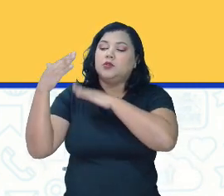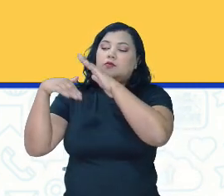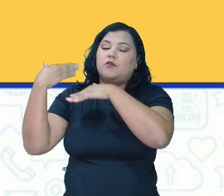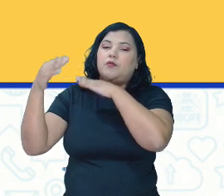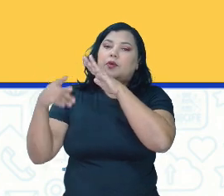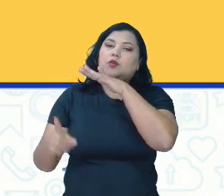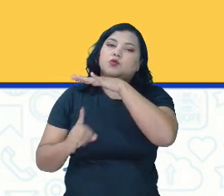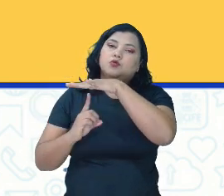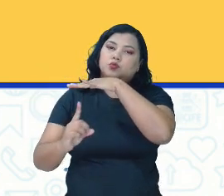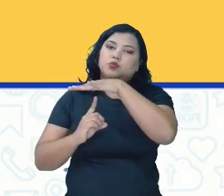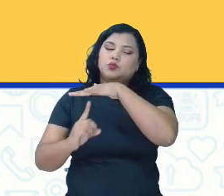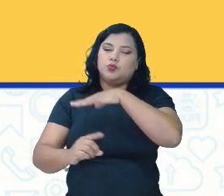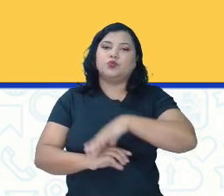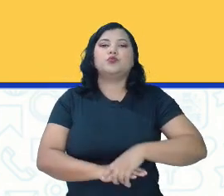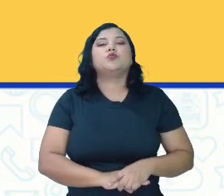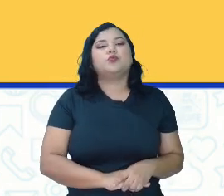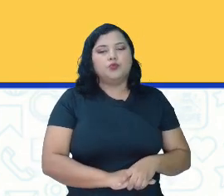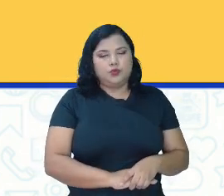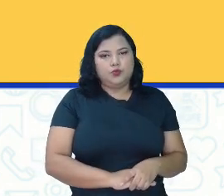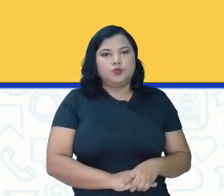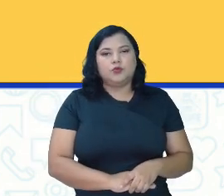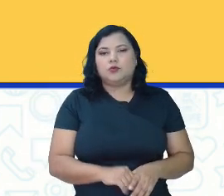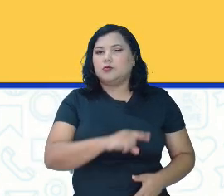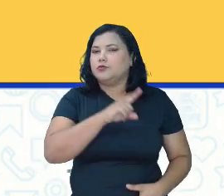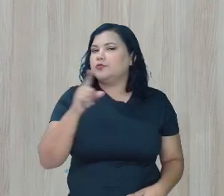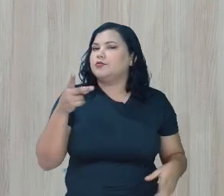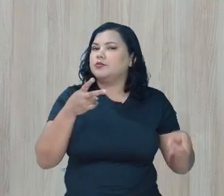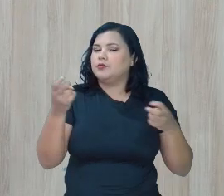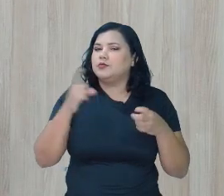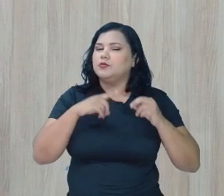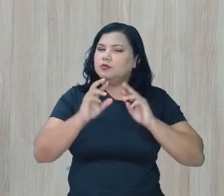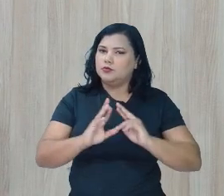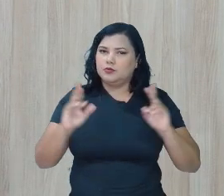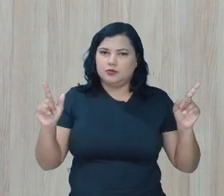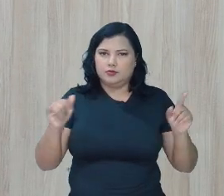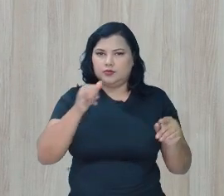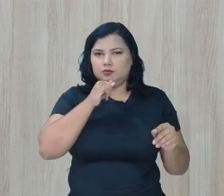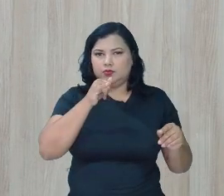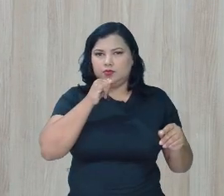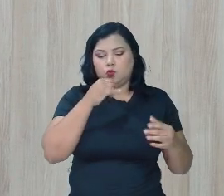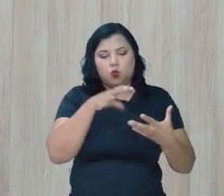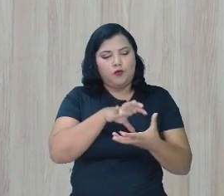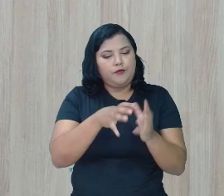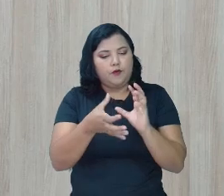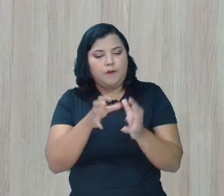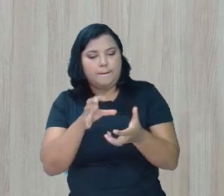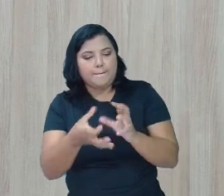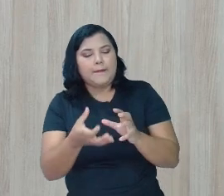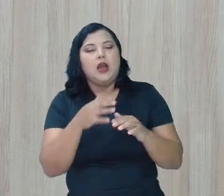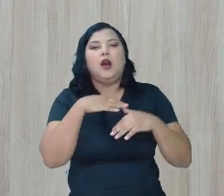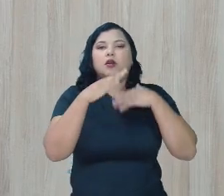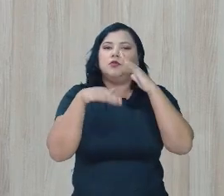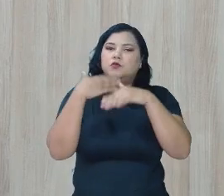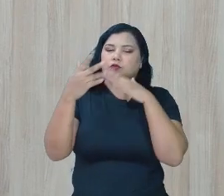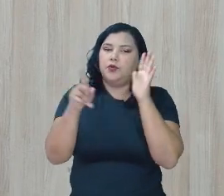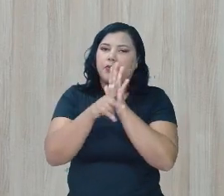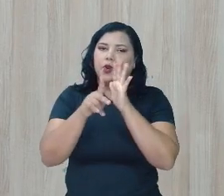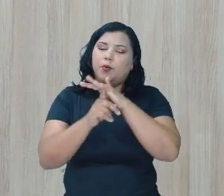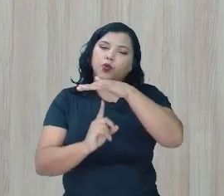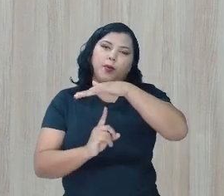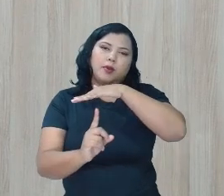dos personagens. Então, vocês percebem que há uma diferença, não é? Dos formatos, do desenvolvimento